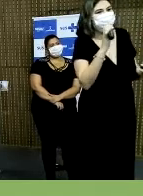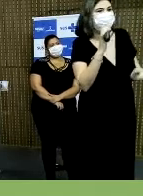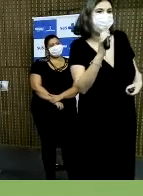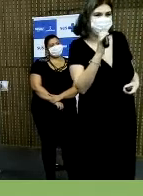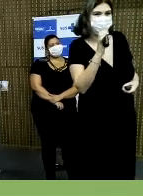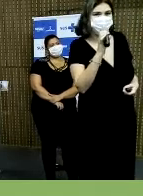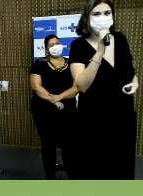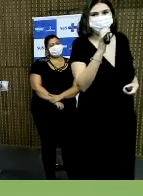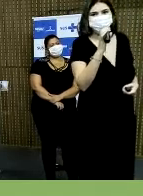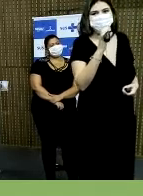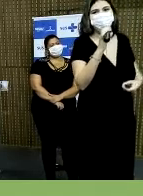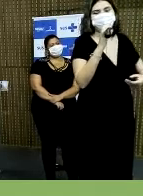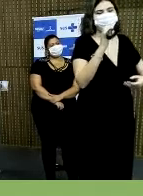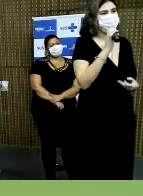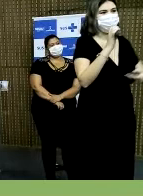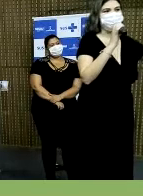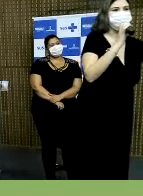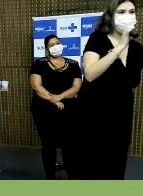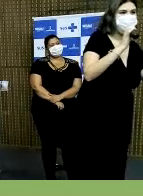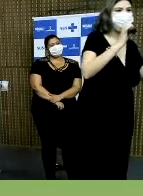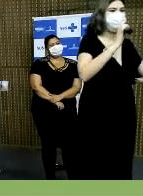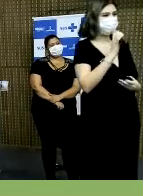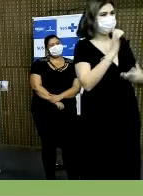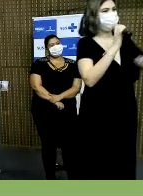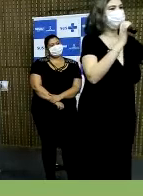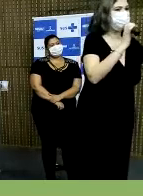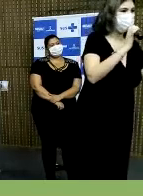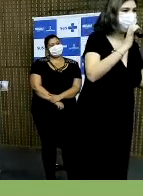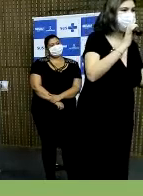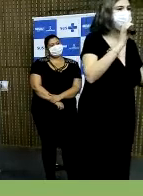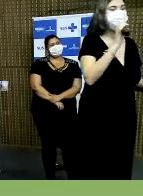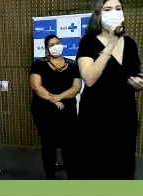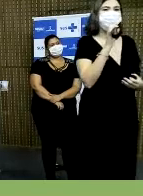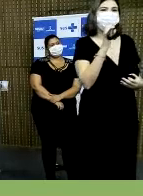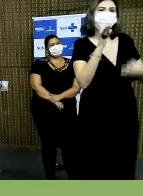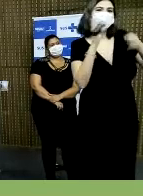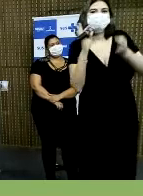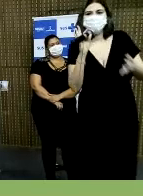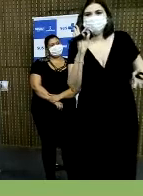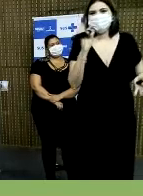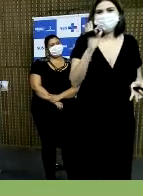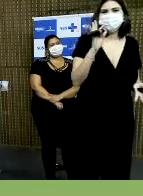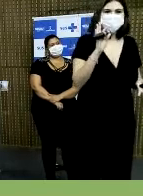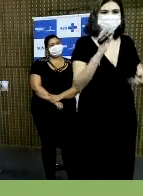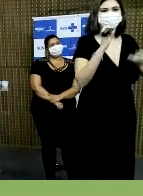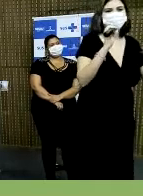de aceitar a puericultura, porque já teve vários filhos, vem de uma família numerosa, que fulano falou que não precisava, que